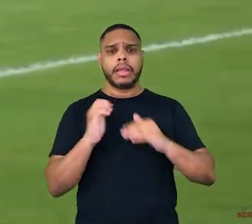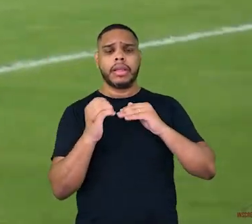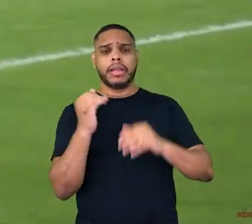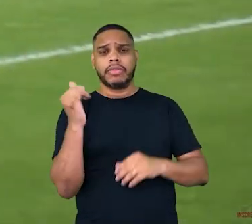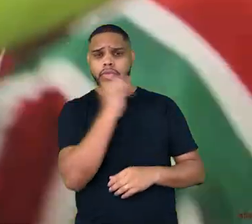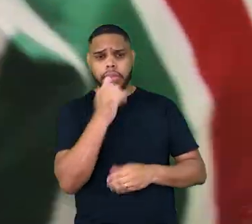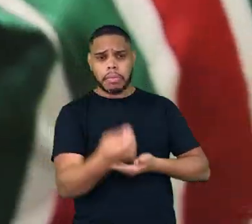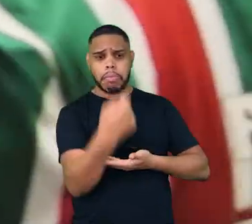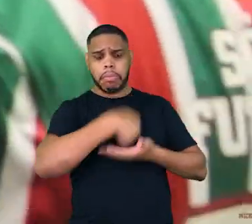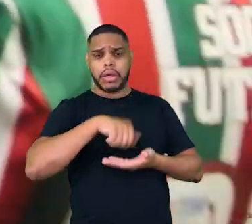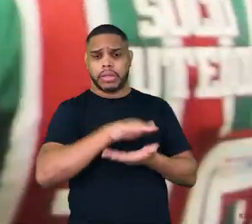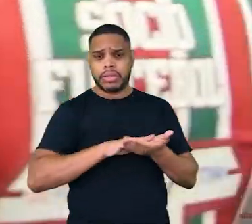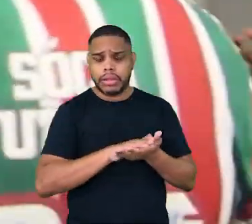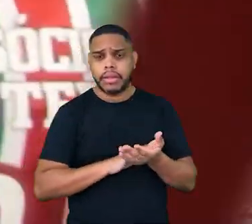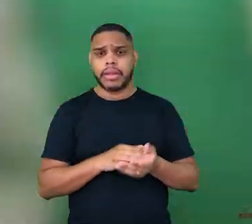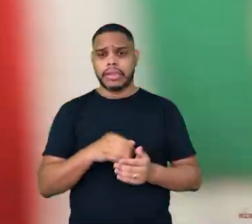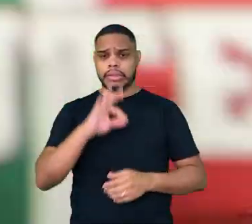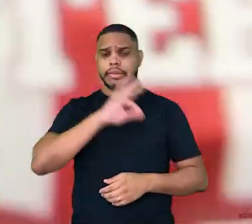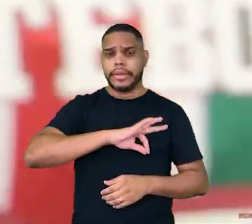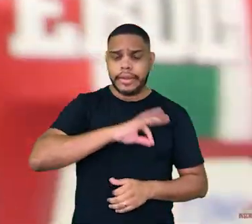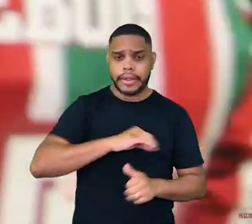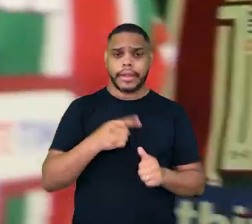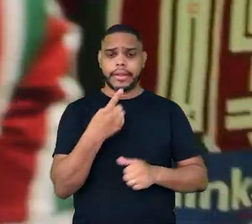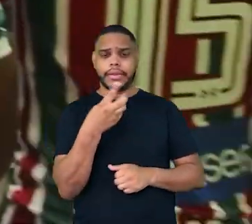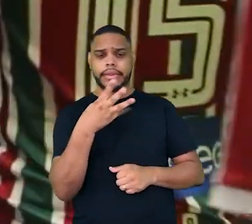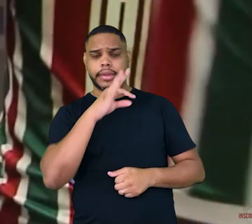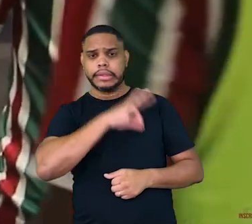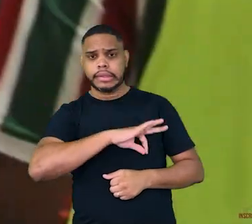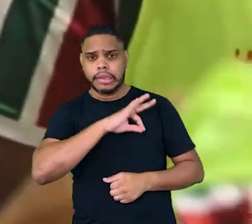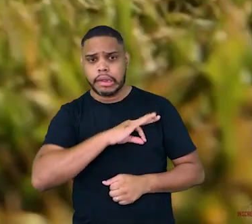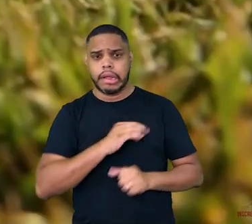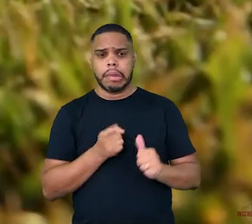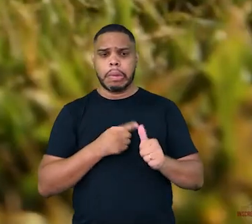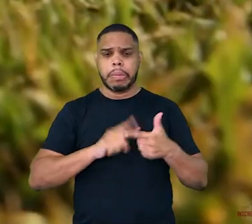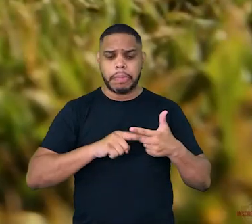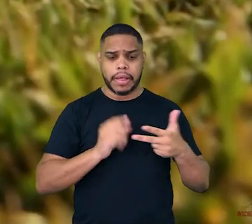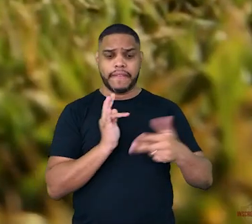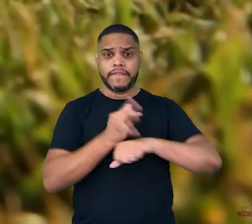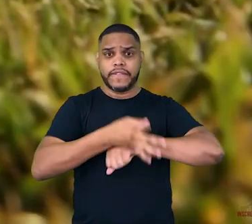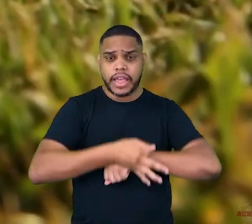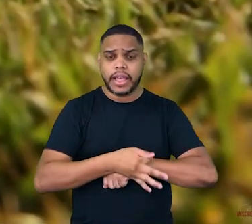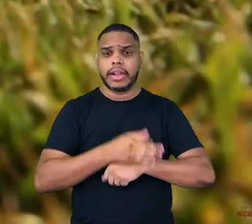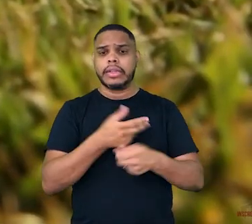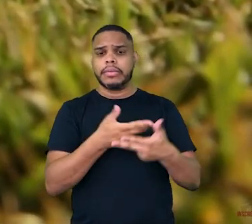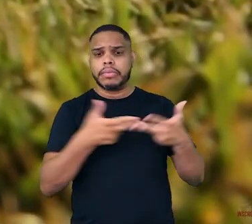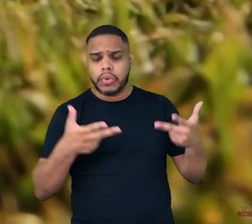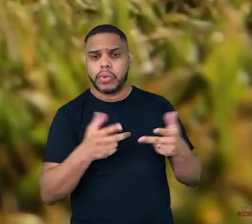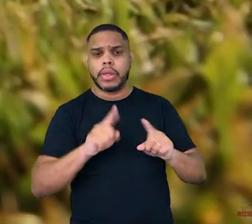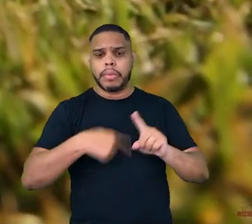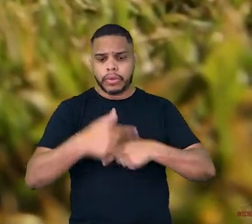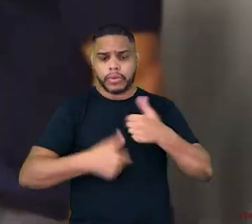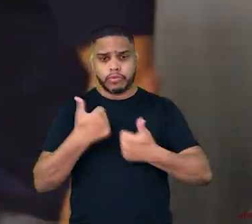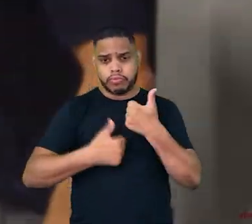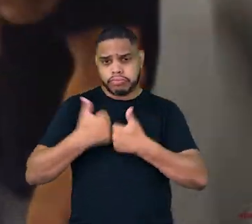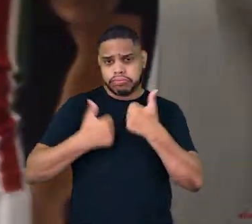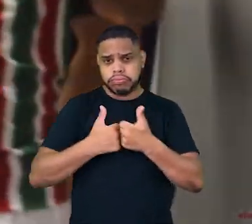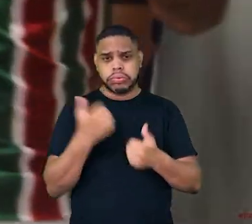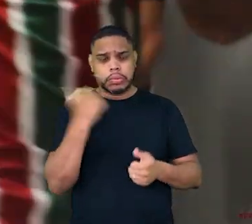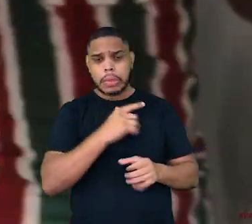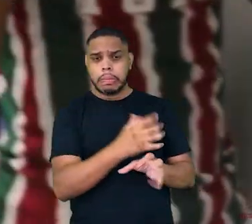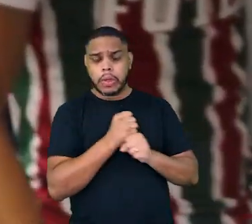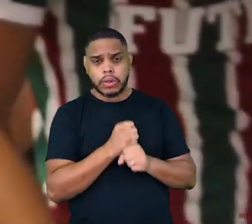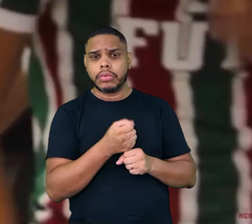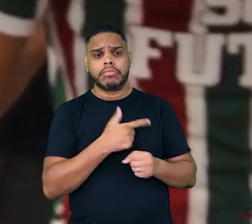verbas rescisórias, a exemplo de saldo de salário, 13º proporcional, férias vencidas e gratificação por jogos,